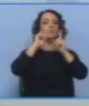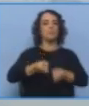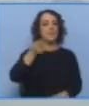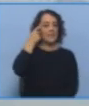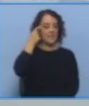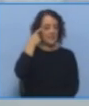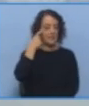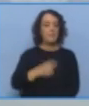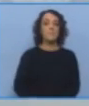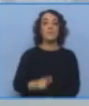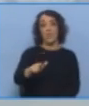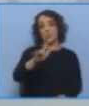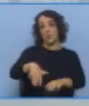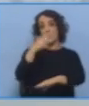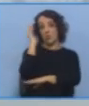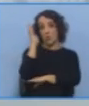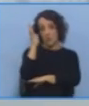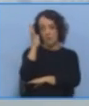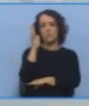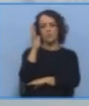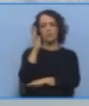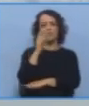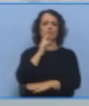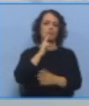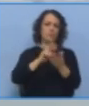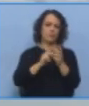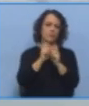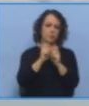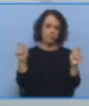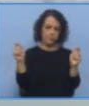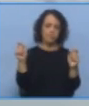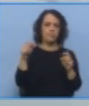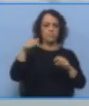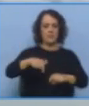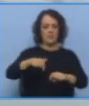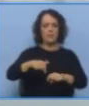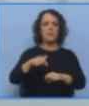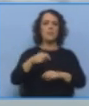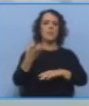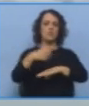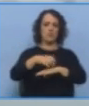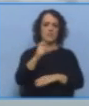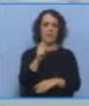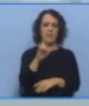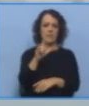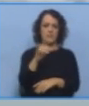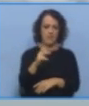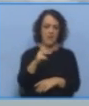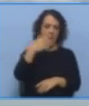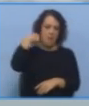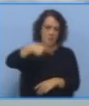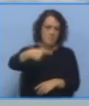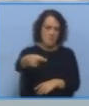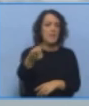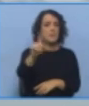quinta-feira. E será um congresso que vamos acompanhar aqui na Agência Eclésia ao longo dos próximos dias e que mais logo